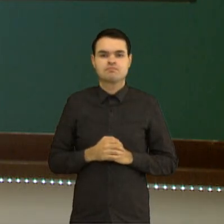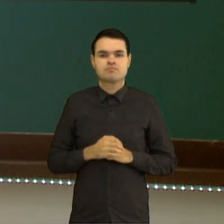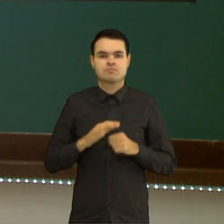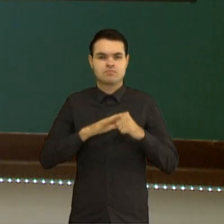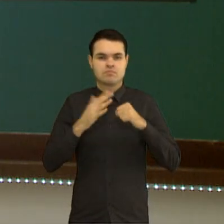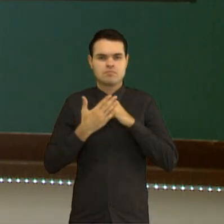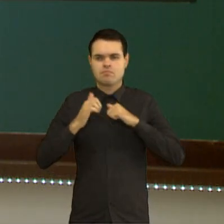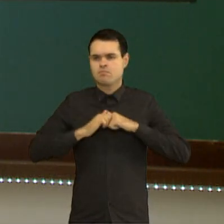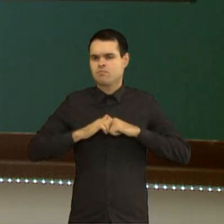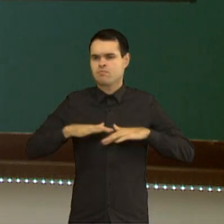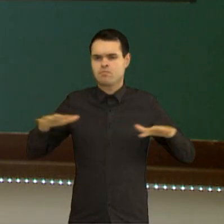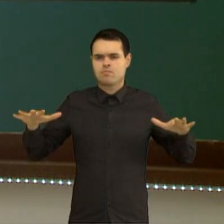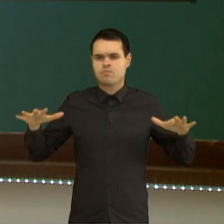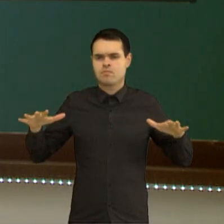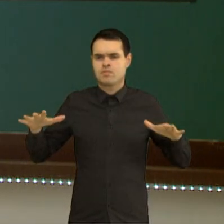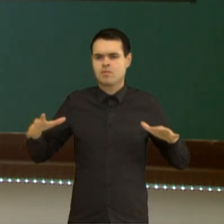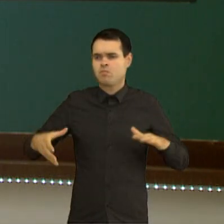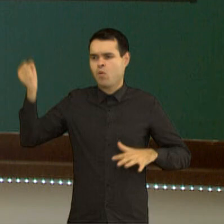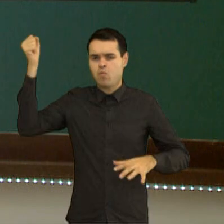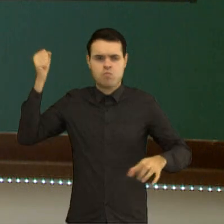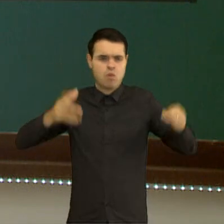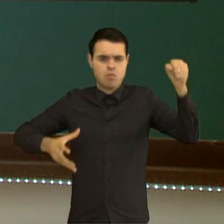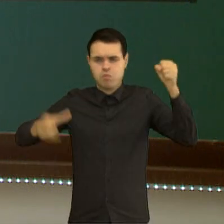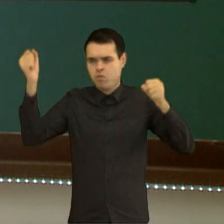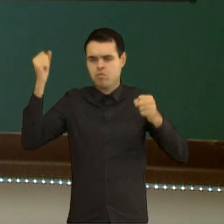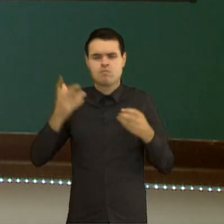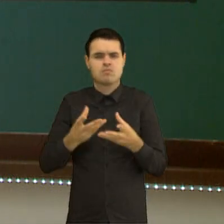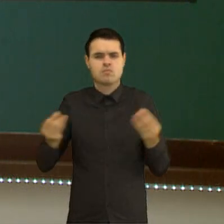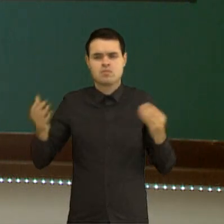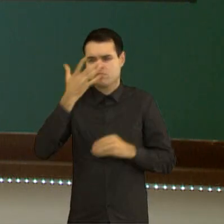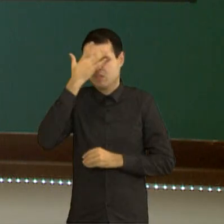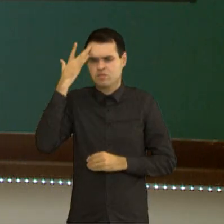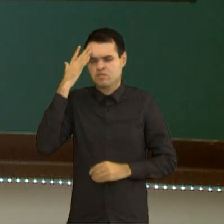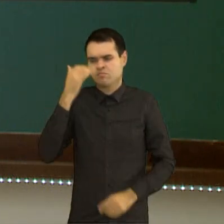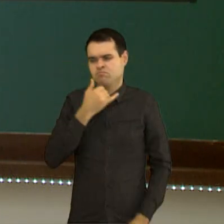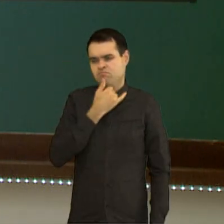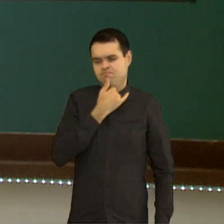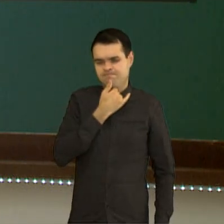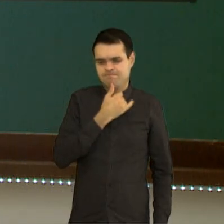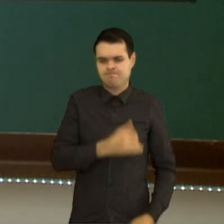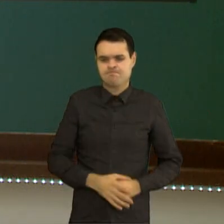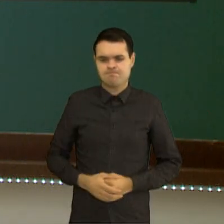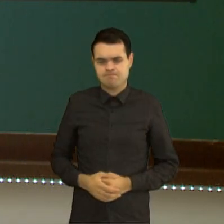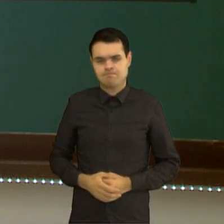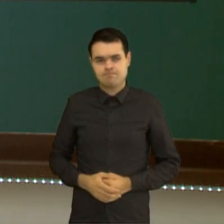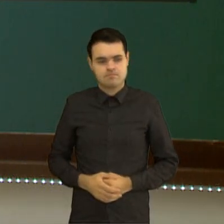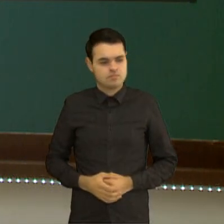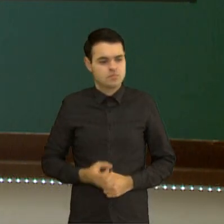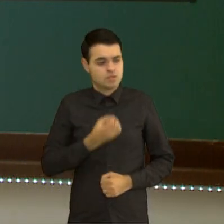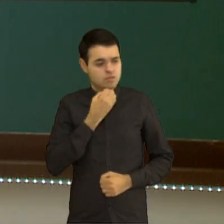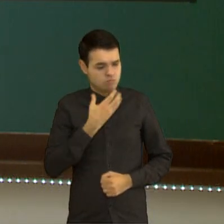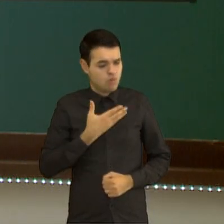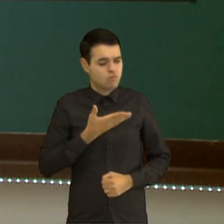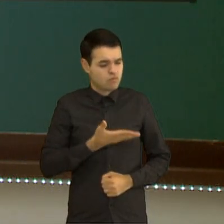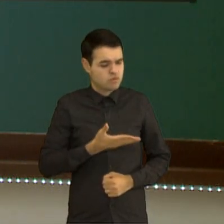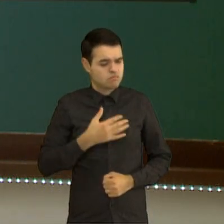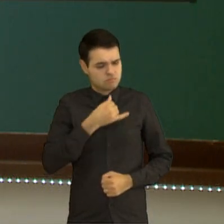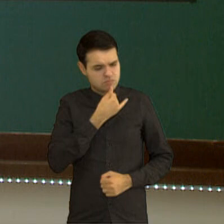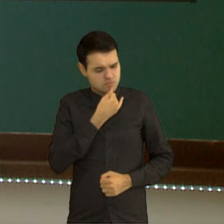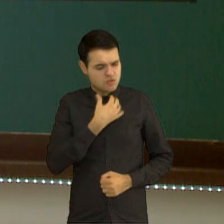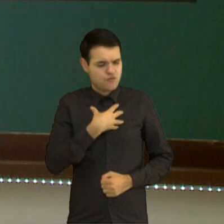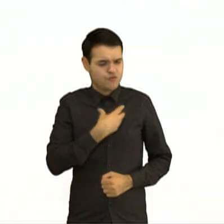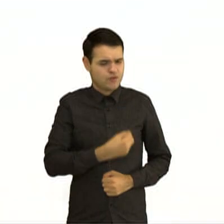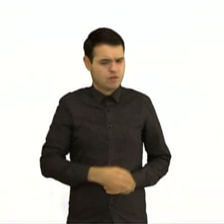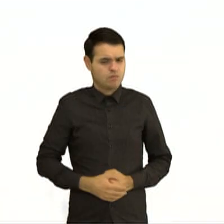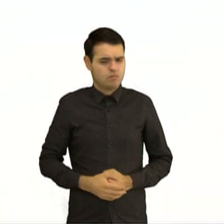está levando muita gente. Isso nos deixa triste. Que bom que você fica triste por isso,